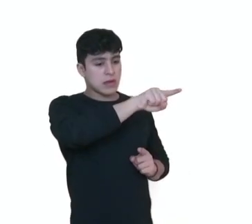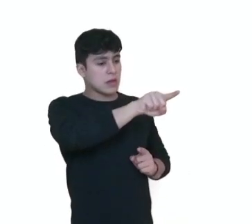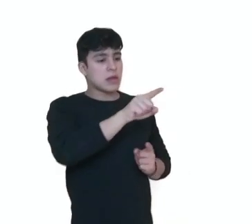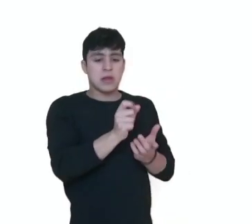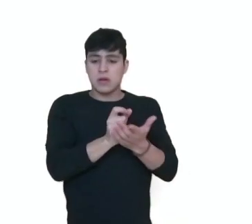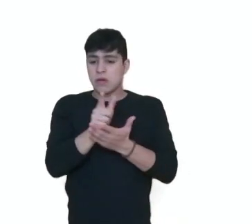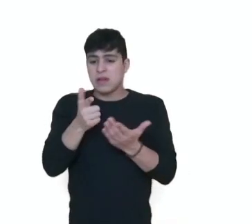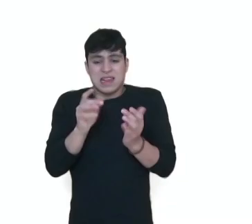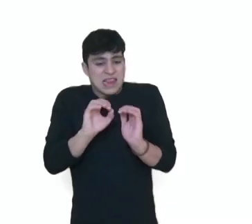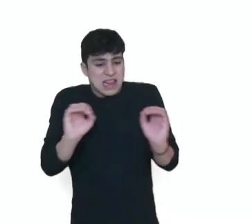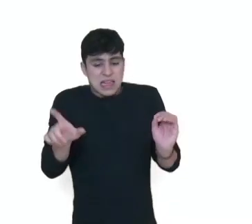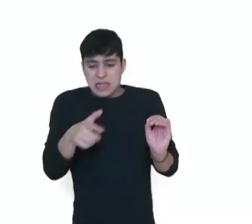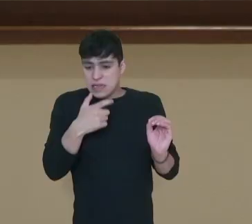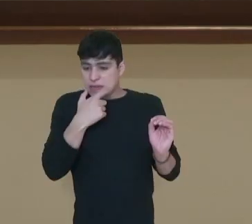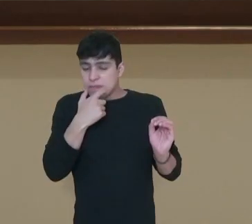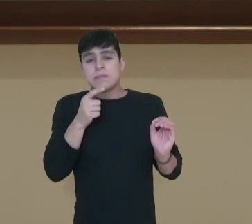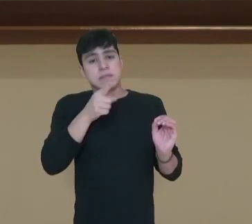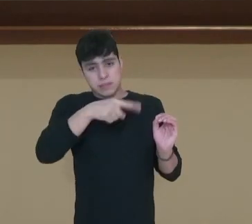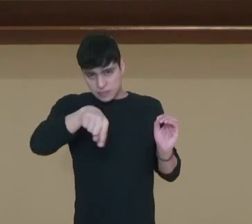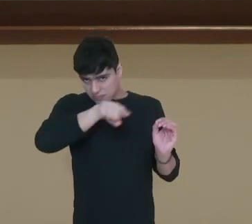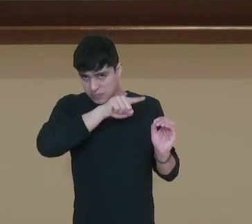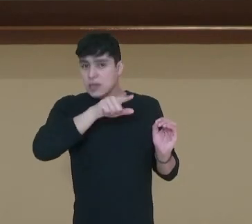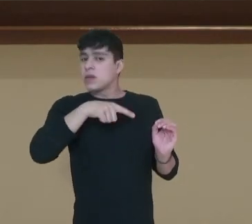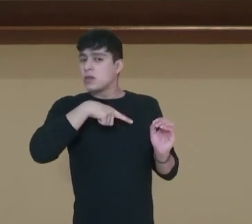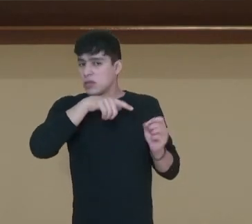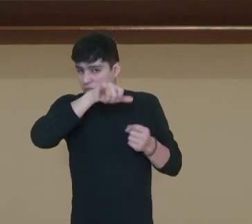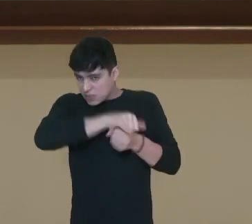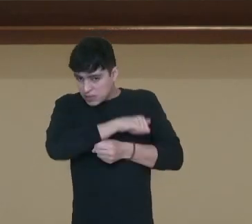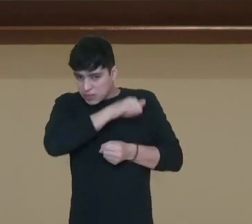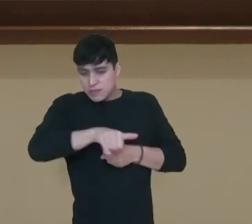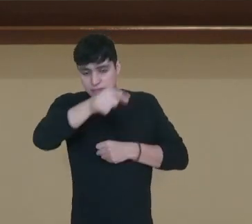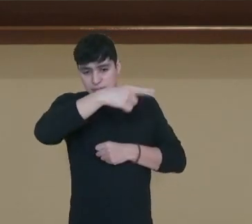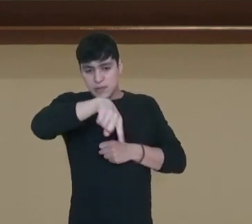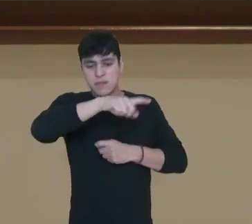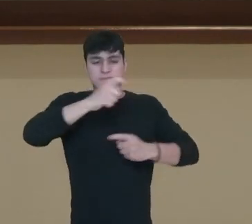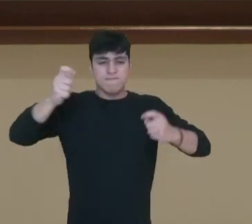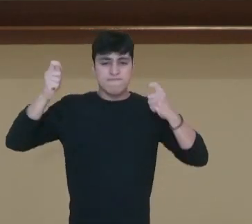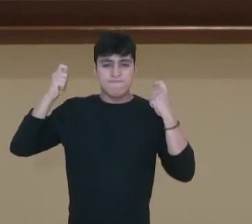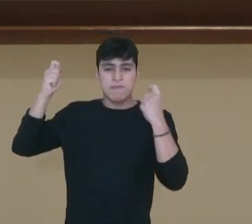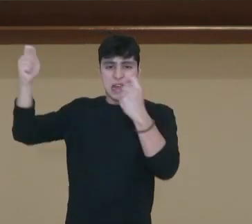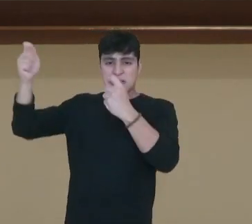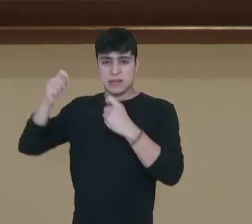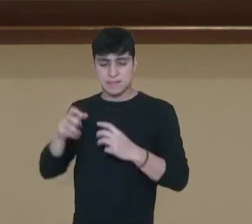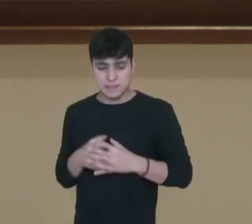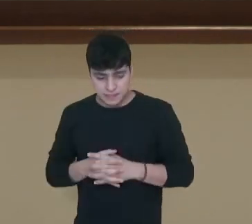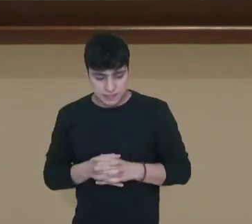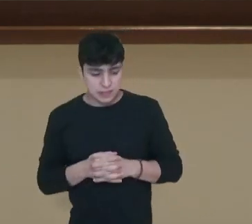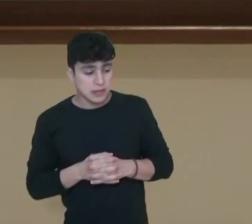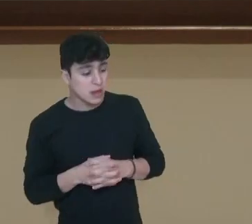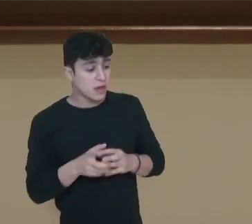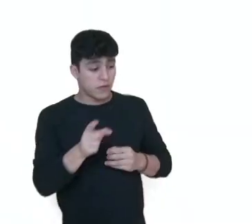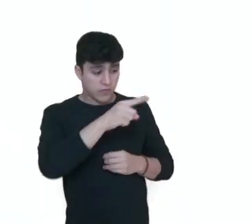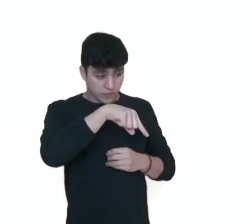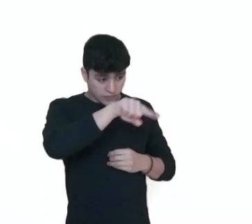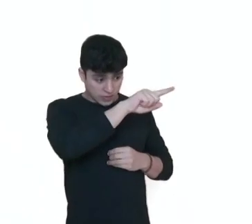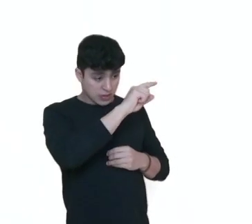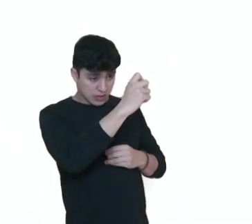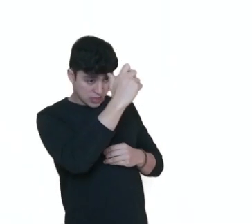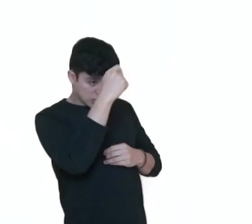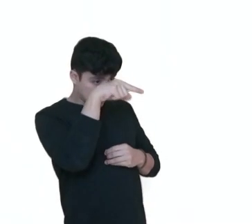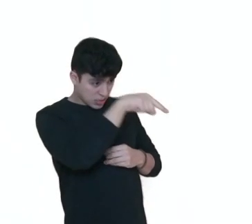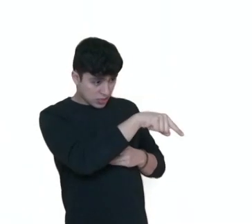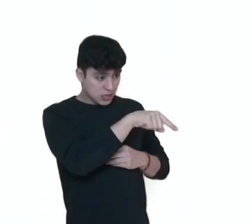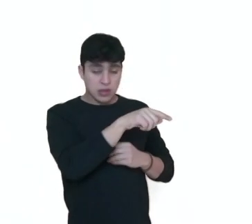produtos ingleses. Isso tudo fazia parte, então, desse protesto, né? A desobedecer às leis